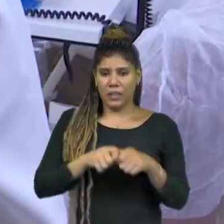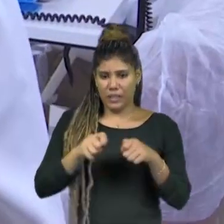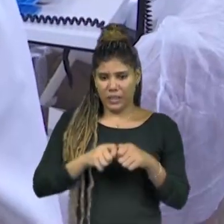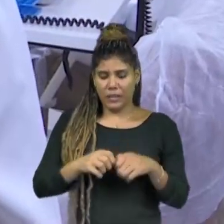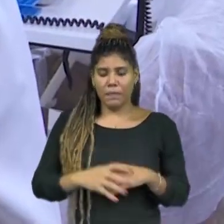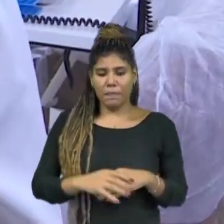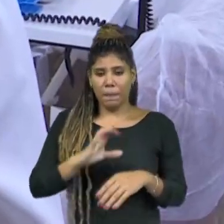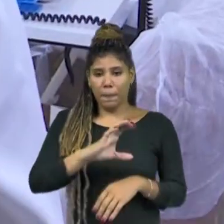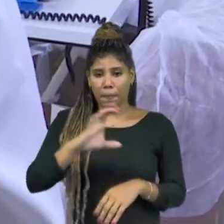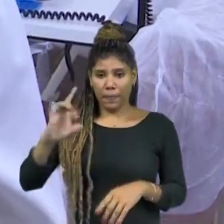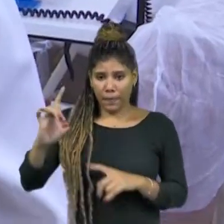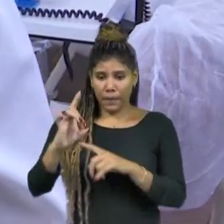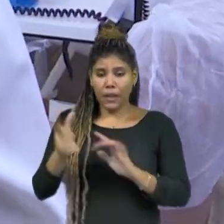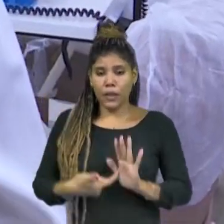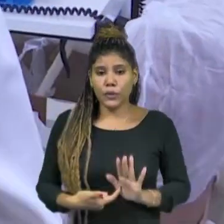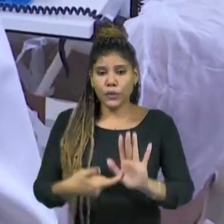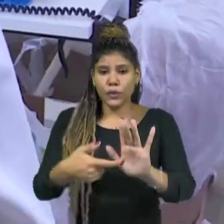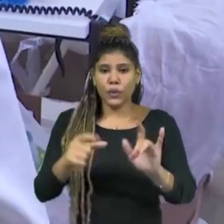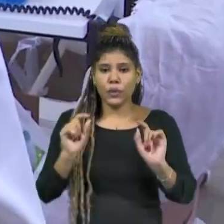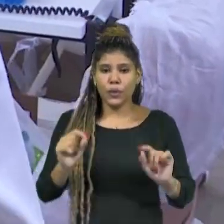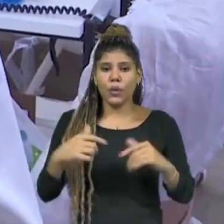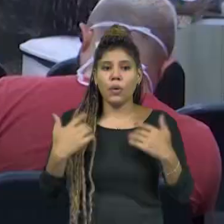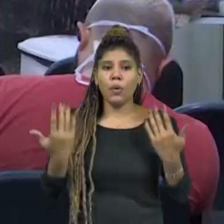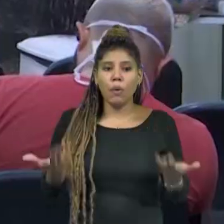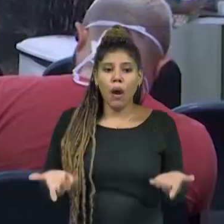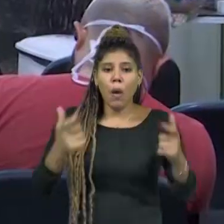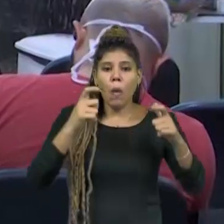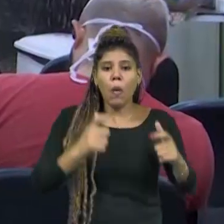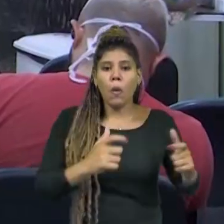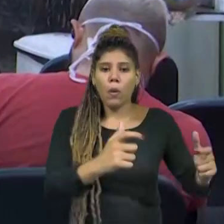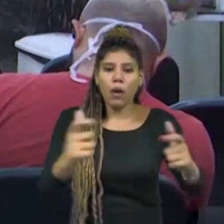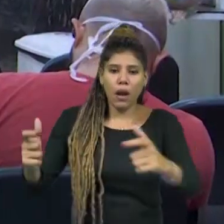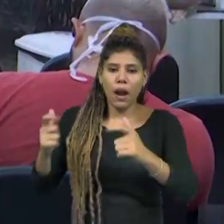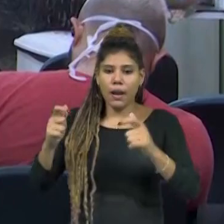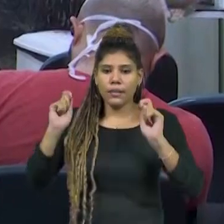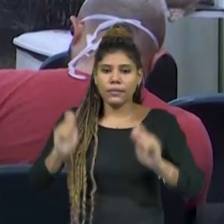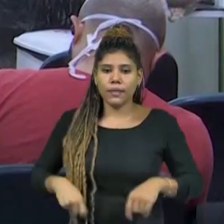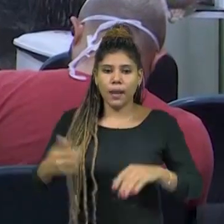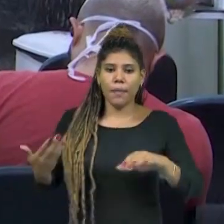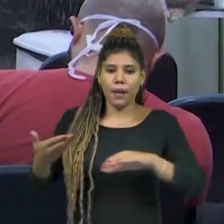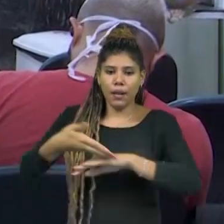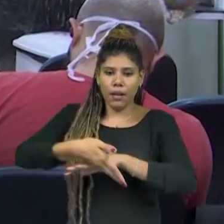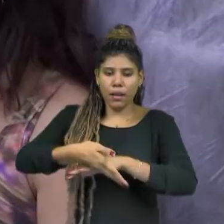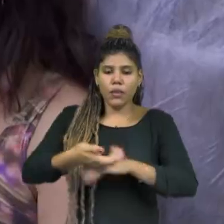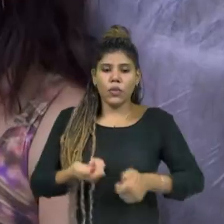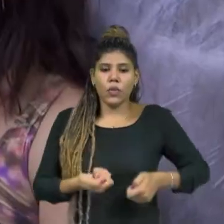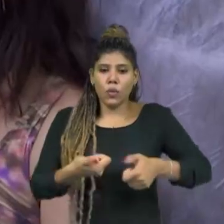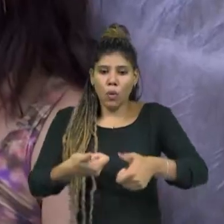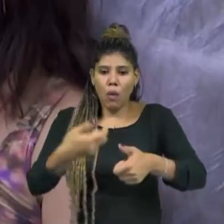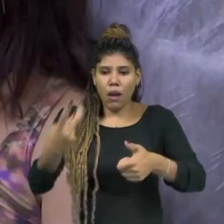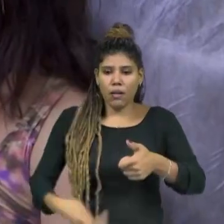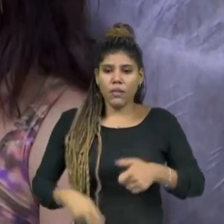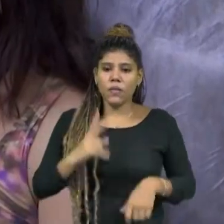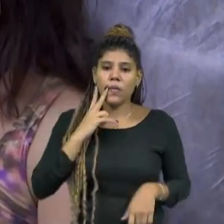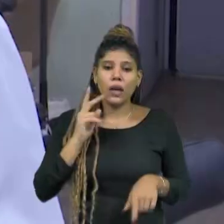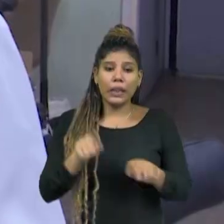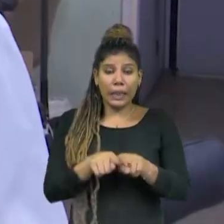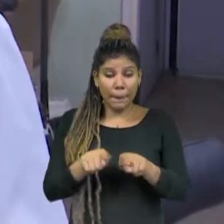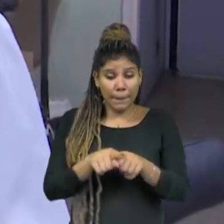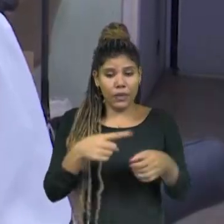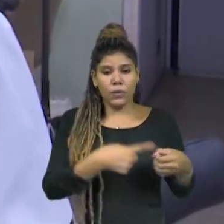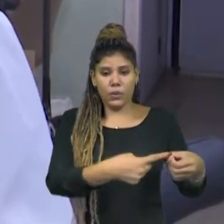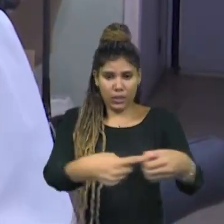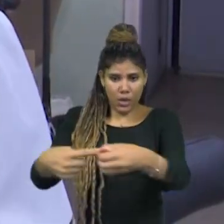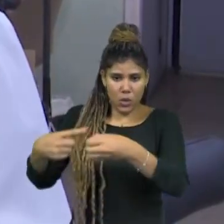coordenadora destacou quais são os pontos disponíveis para fazer a doação em Fortaleza e no interior do Ceará. Aqui